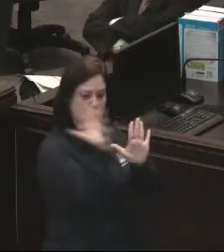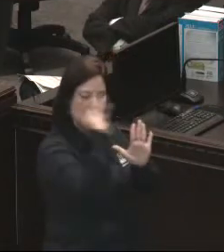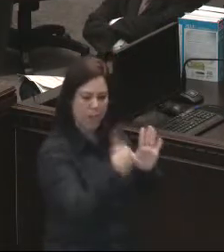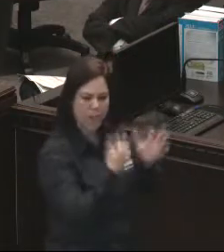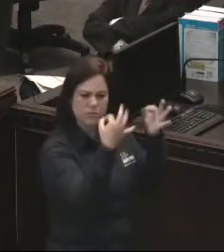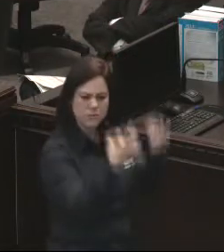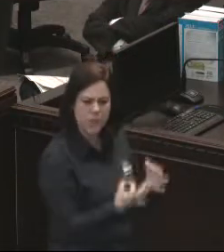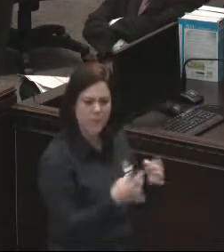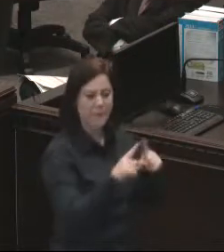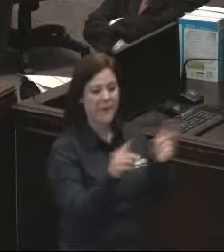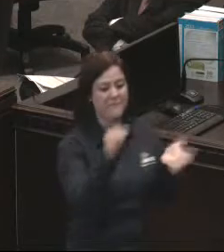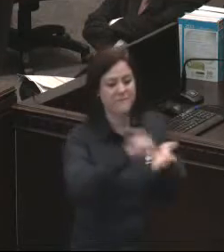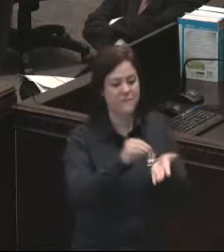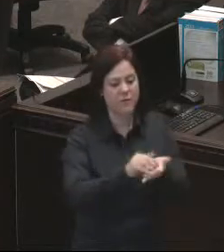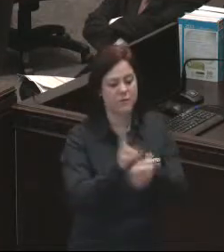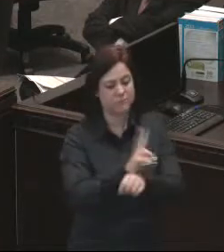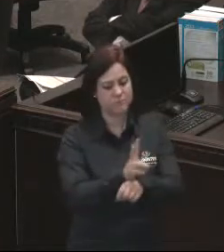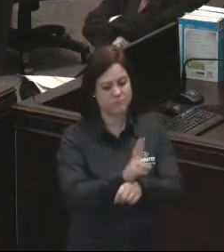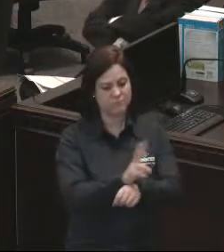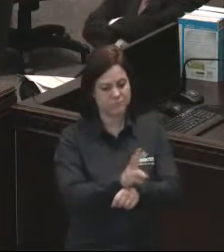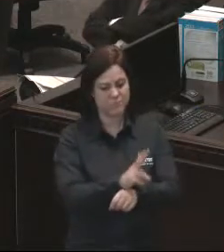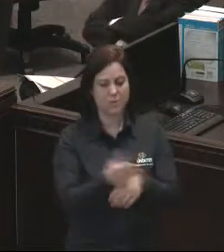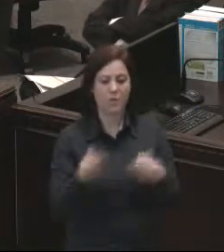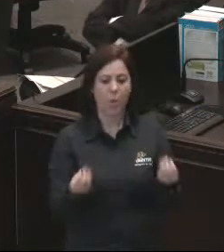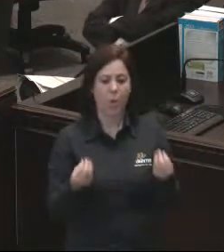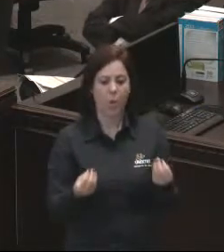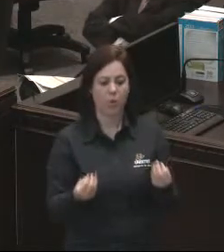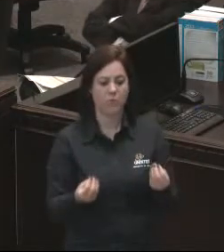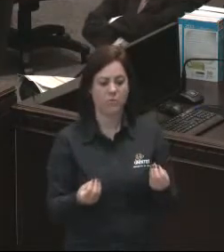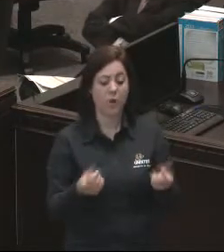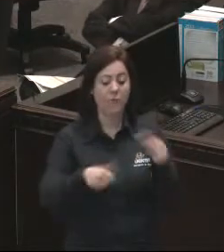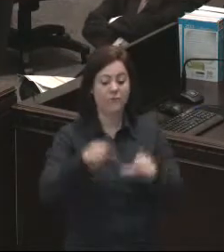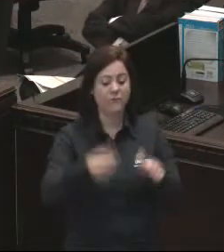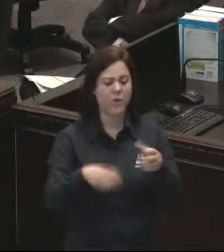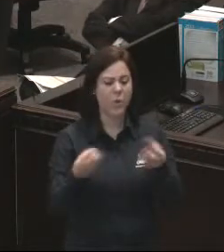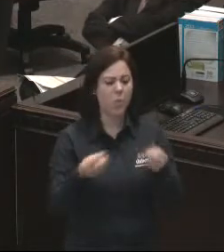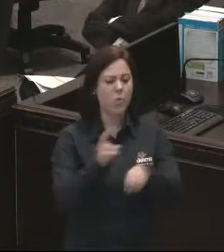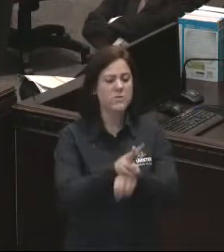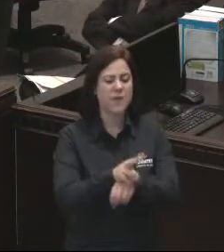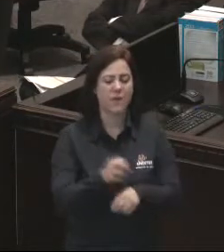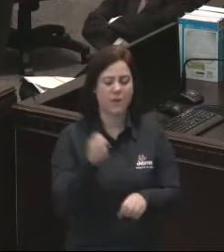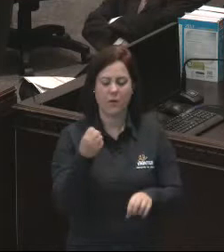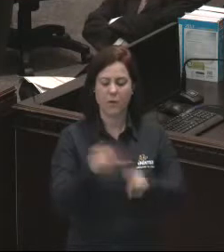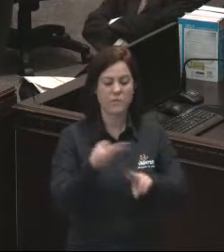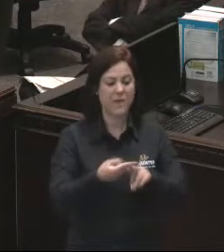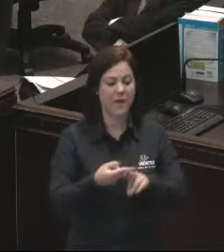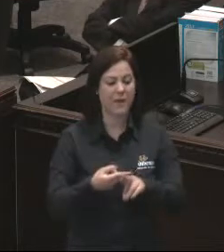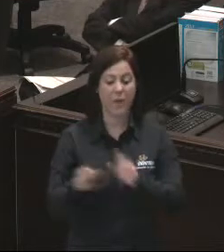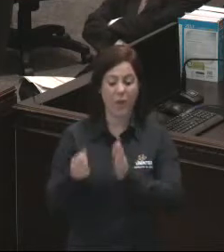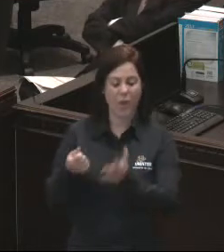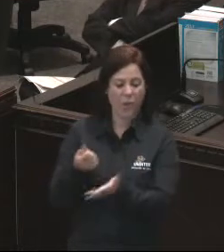completas, mas o que falta é fiscalização. Né? Da onde vêm esses compostos? Eles são comprados ilegalmente, porque eles não podem ser vendidos